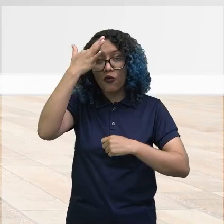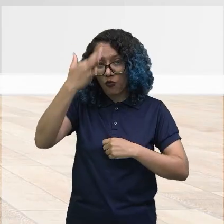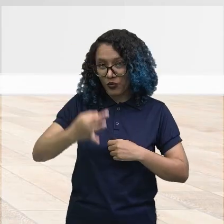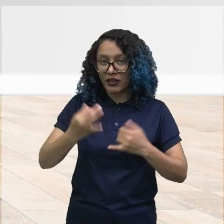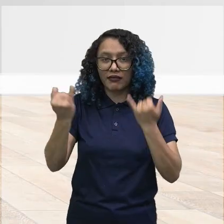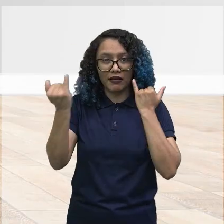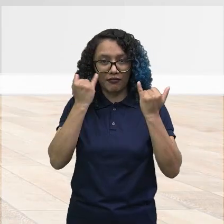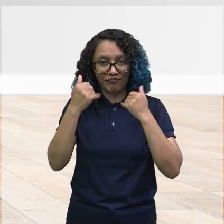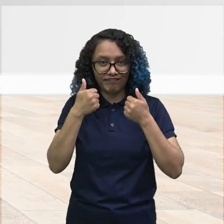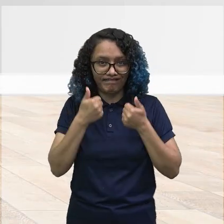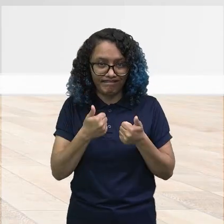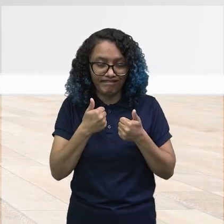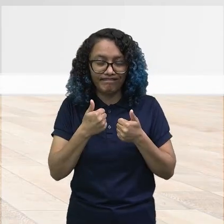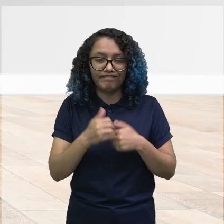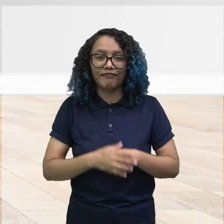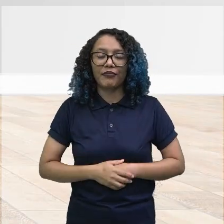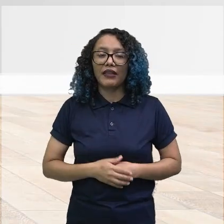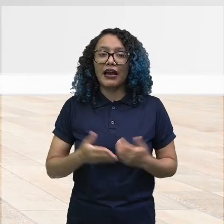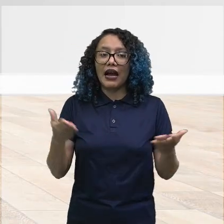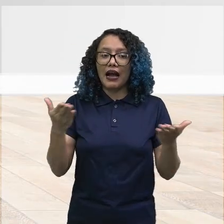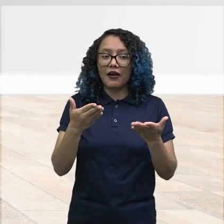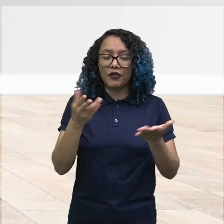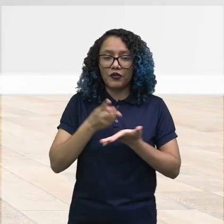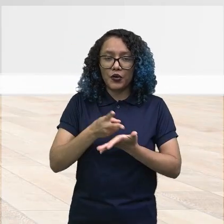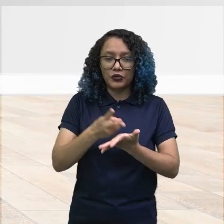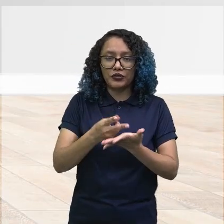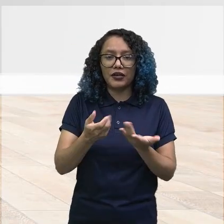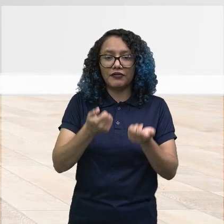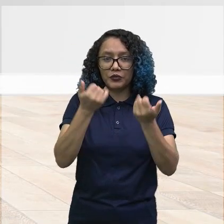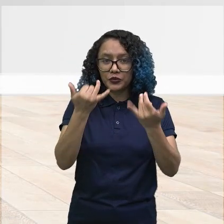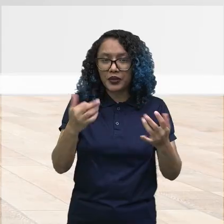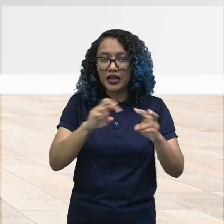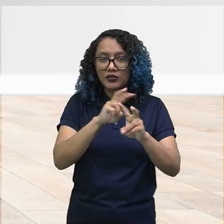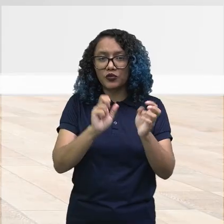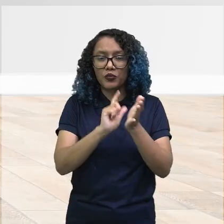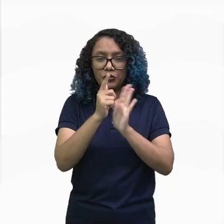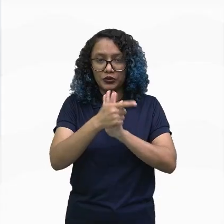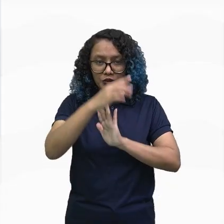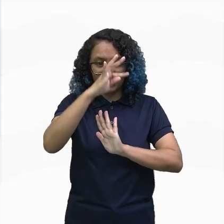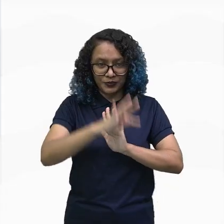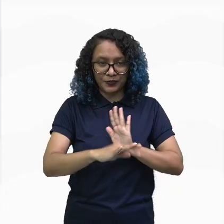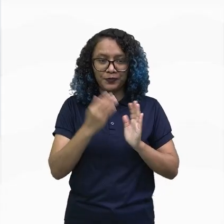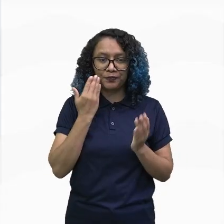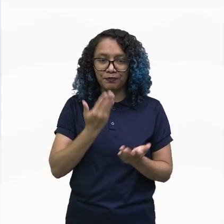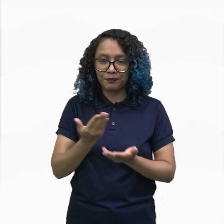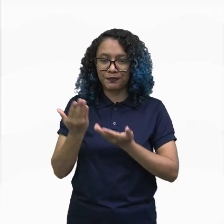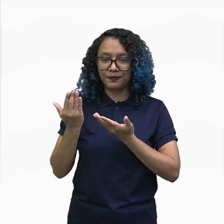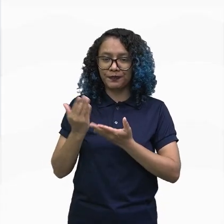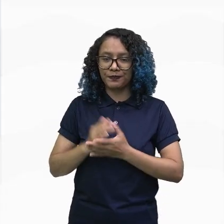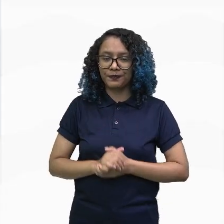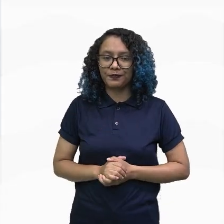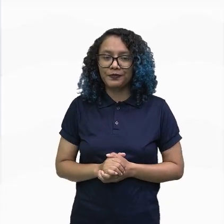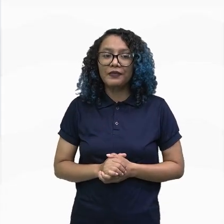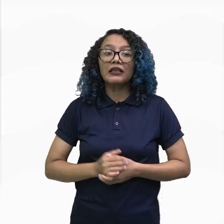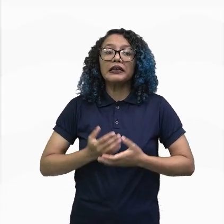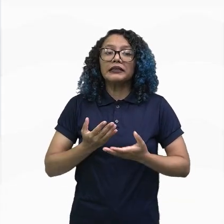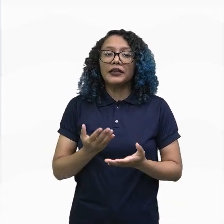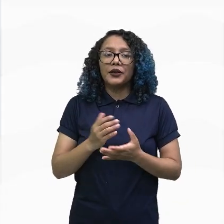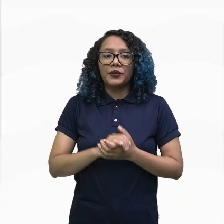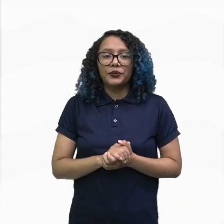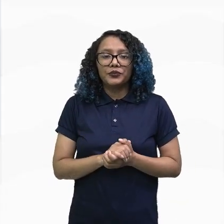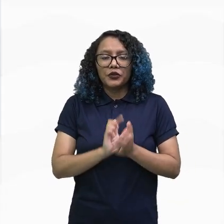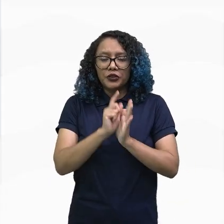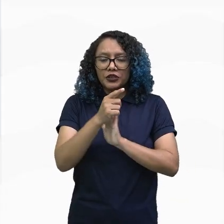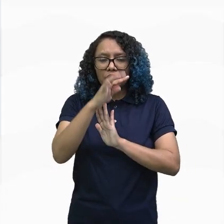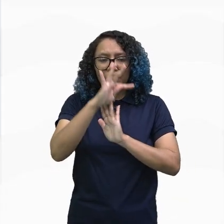mensagem. E a gente vai falar agora também dos gêneros textuais, não é isso, Risônia? Isso. Então, a gente sabe que os gêneros